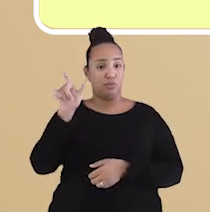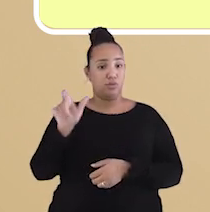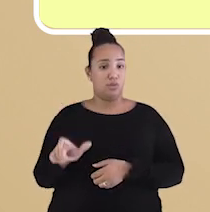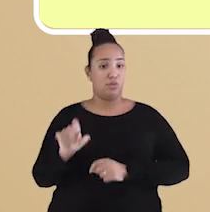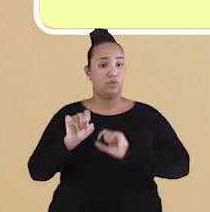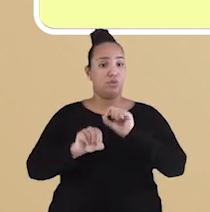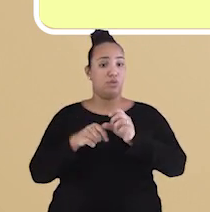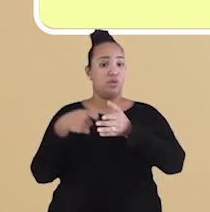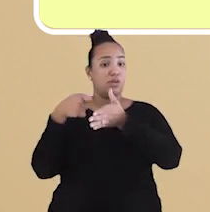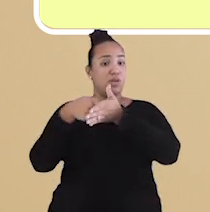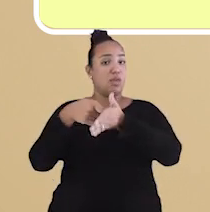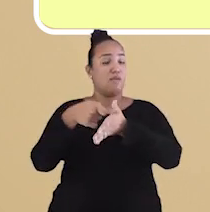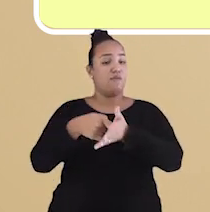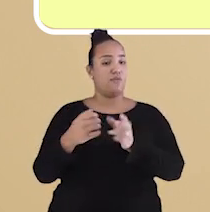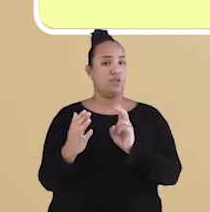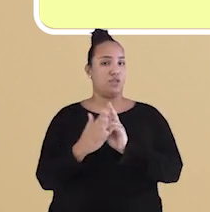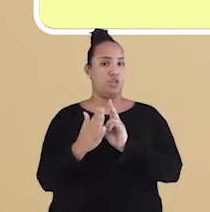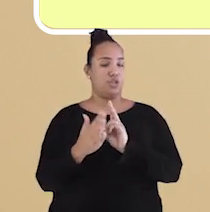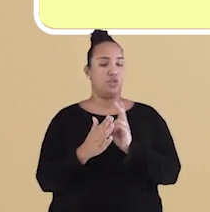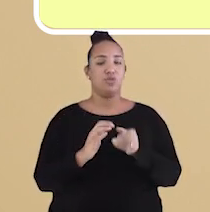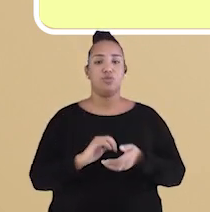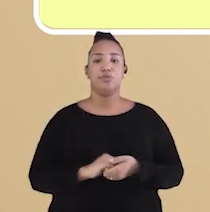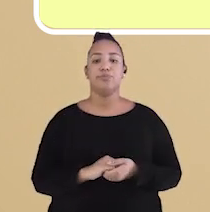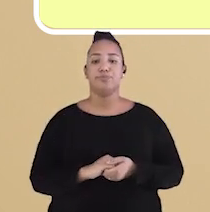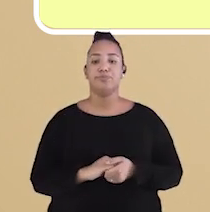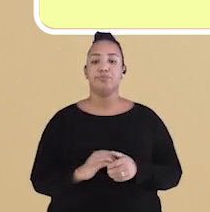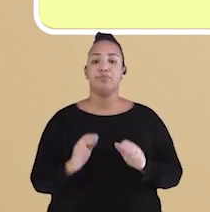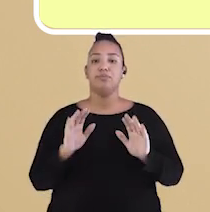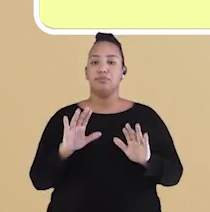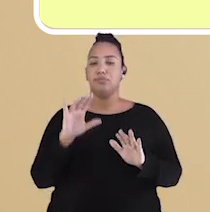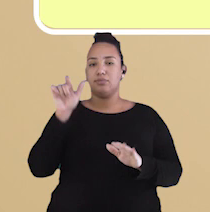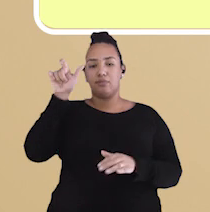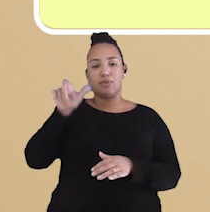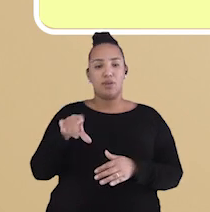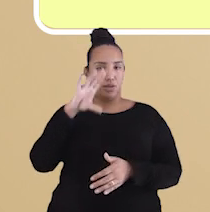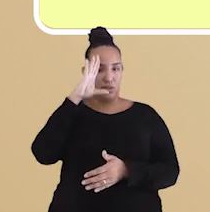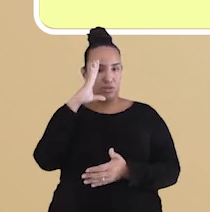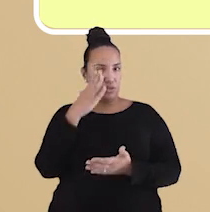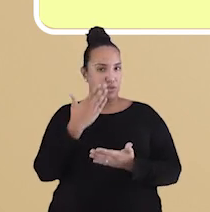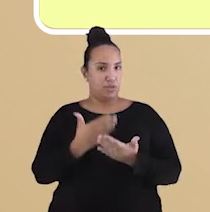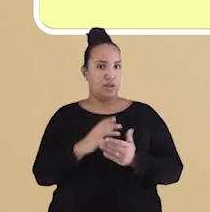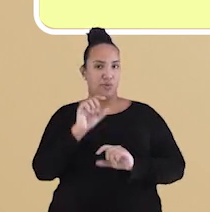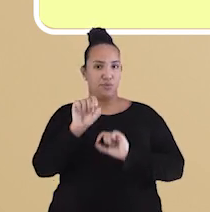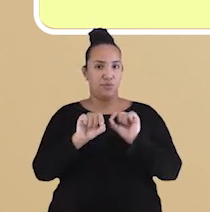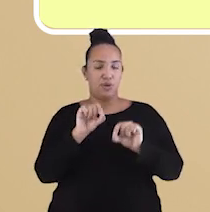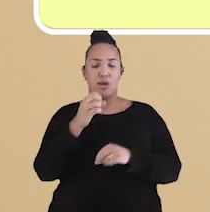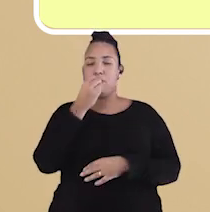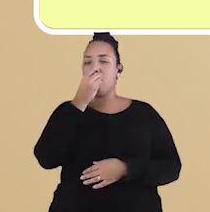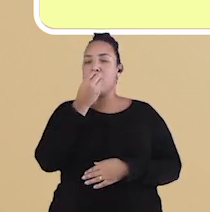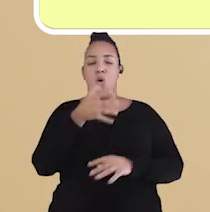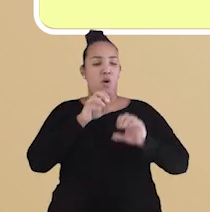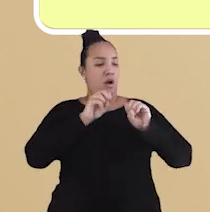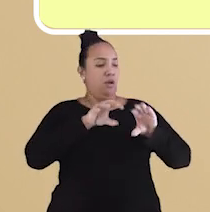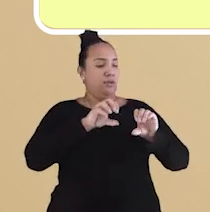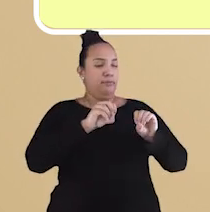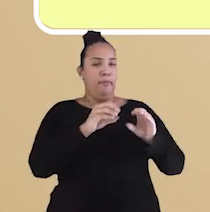o defensor de índios. Porém, apesar de acreditar que estava fazendo algo bom, ao catequizá-los,